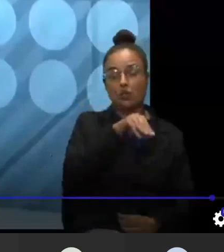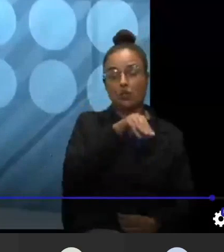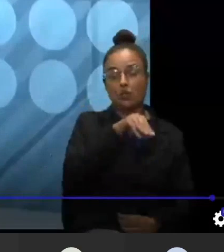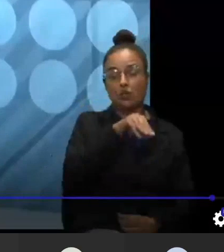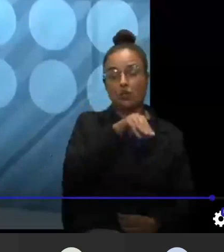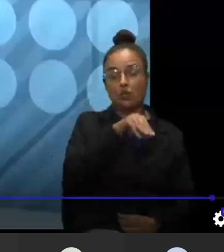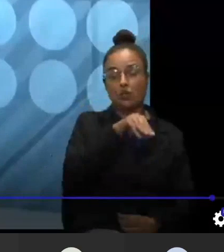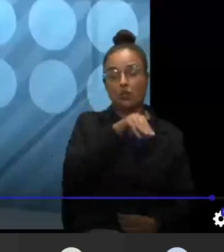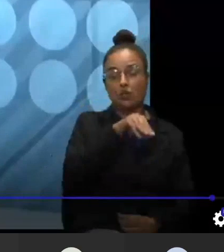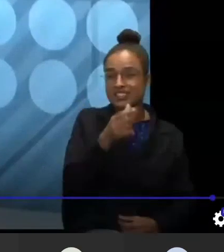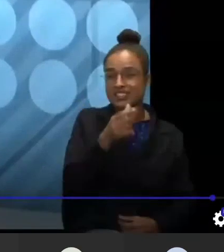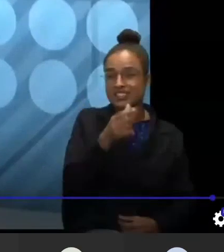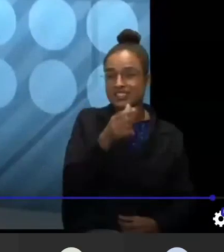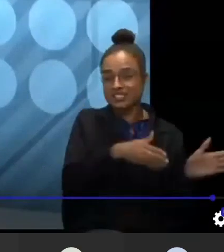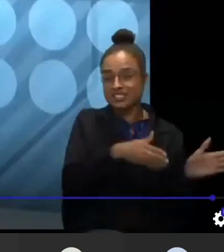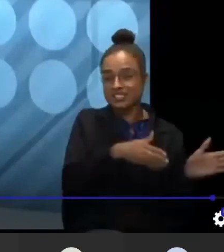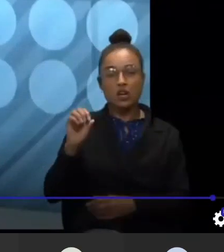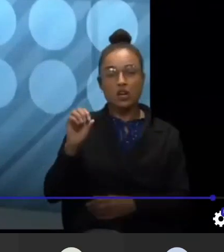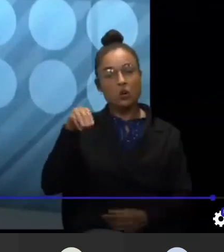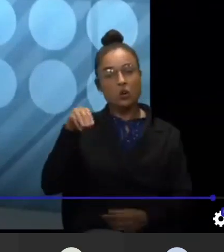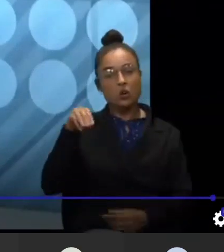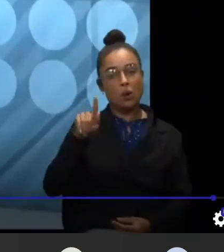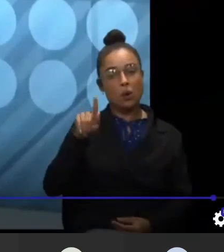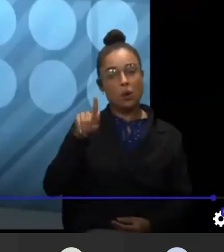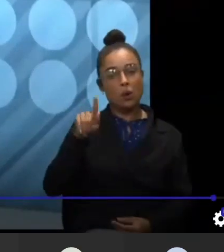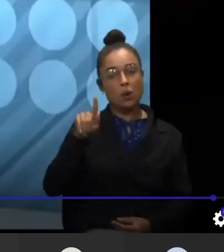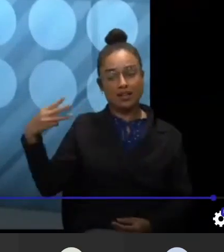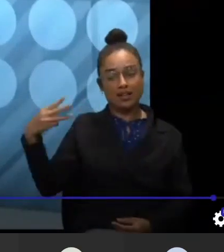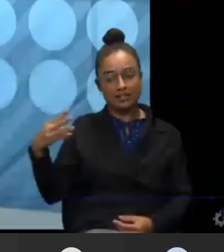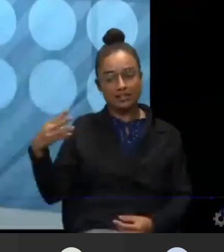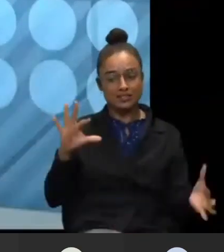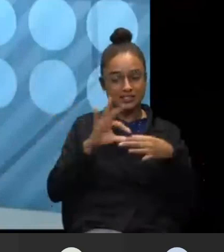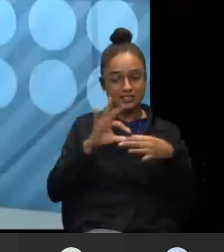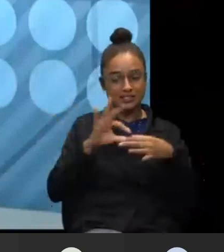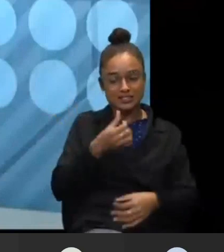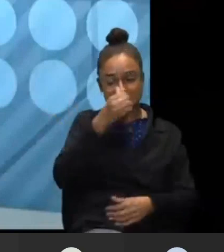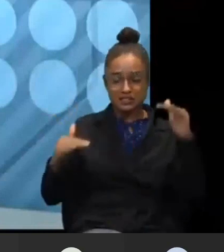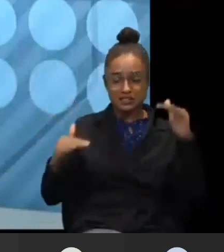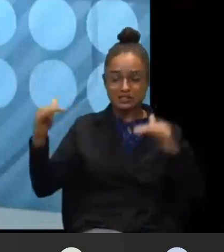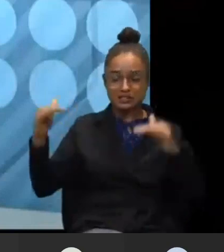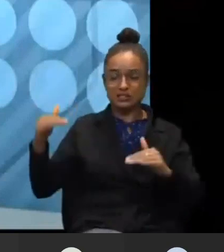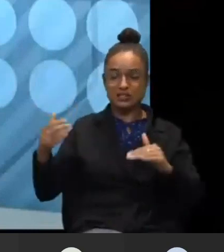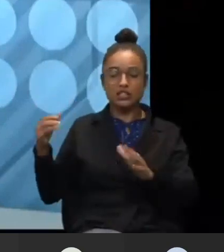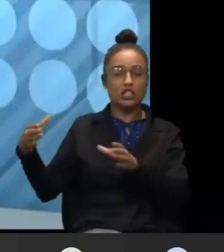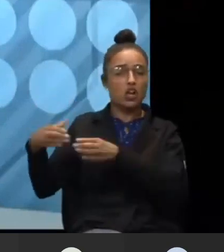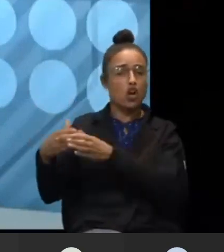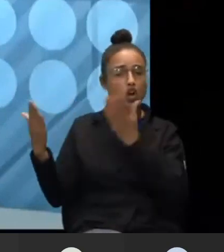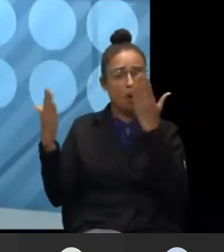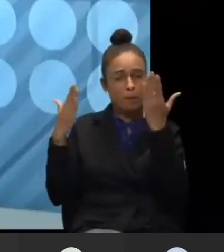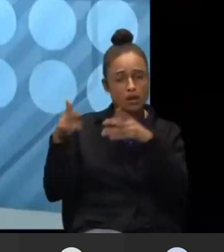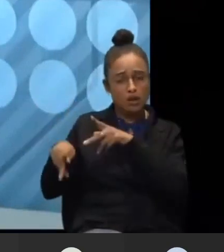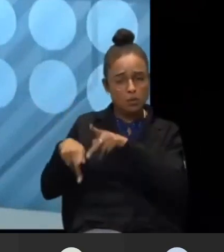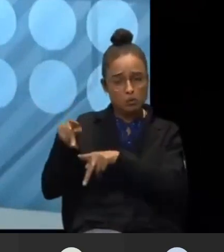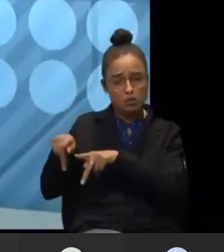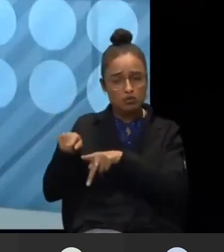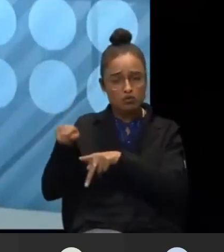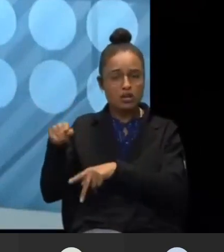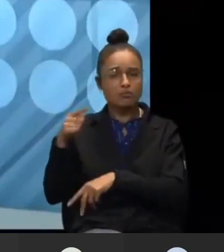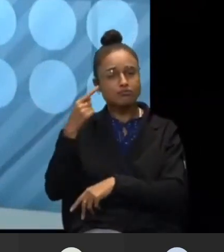essa relação ômega 3 e ômega 6, no nosso caso, é desfavorável quando comparada aos orientais.